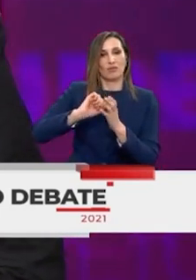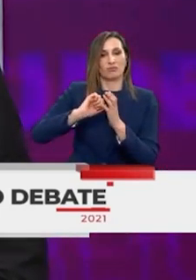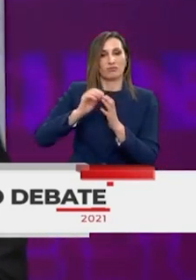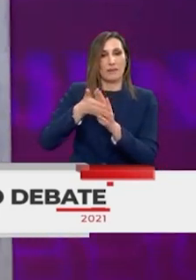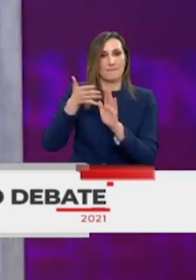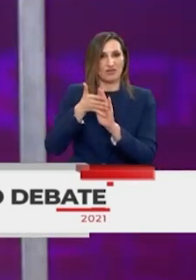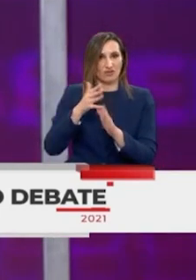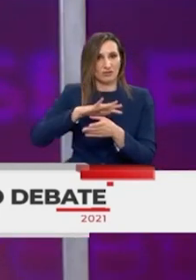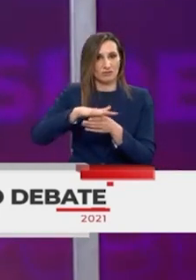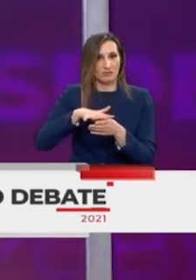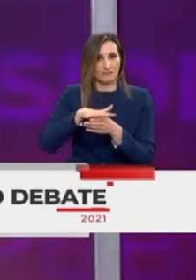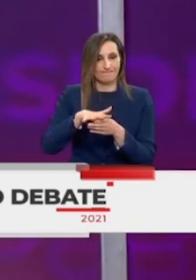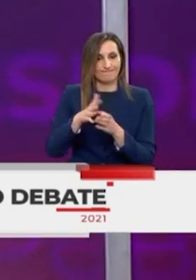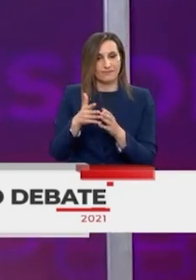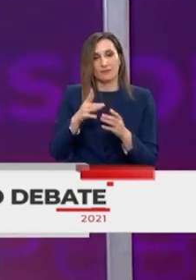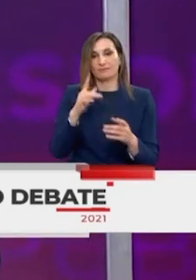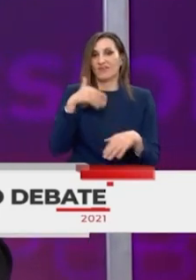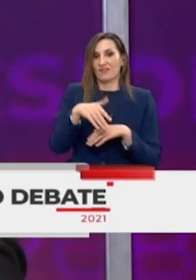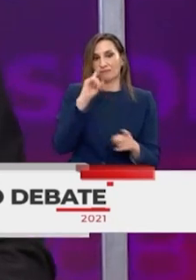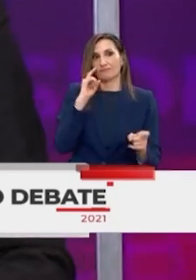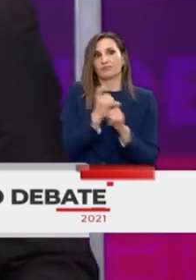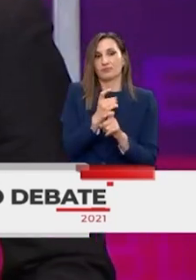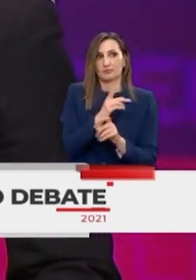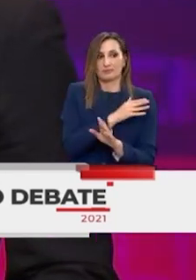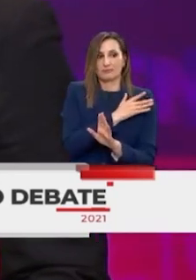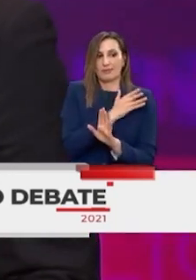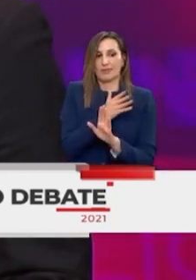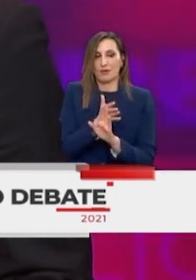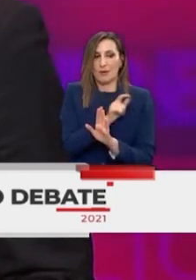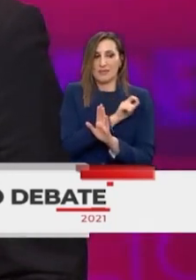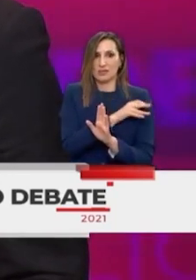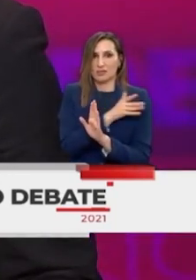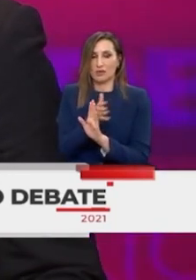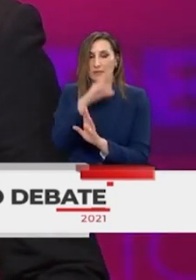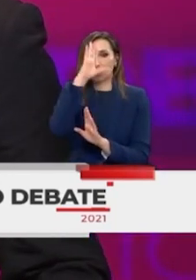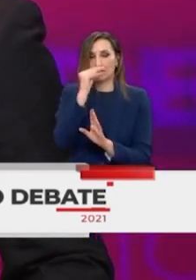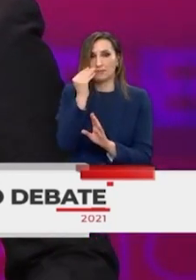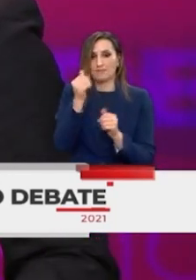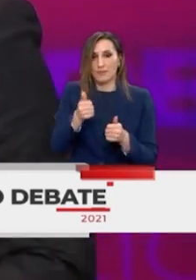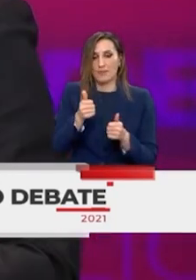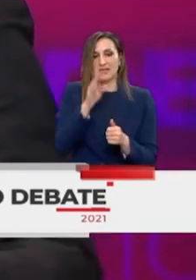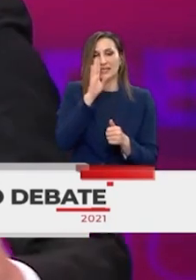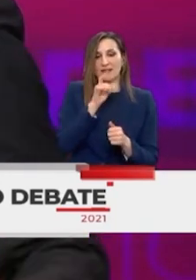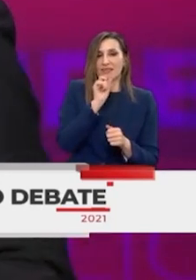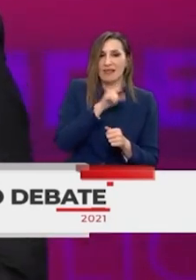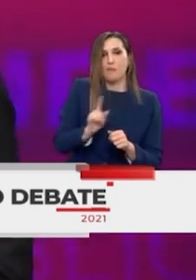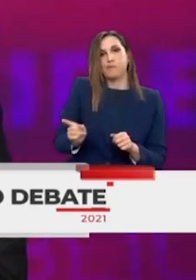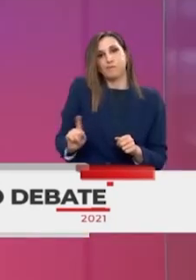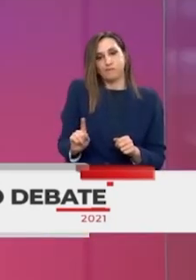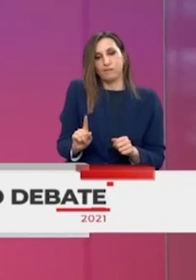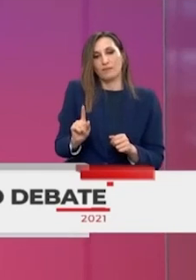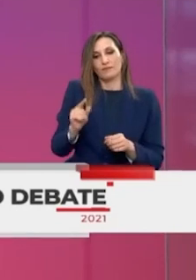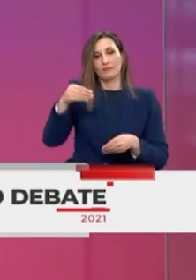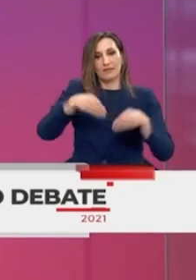indica, bastante mais apertado do que aquele que temos vivido nos últimos meses. Ainda não sabemos, Ana Gomes, se será possível, de facto,